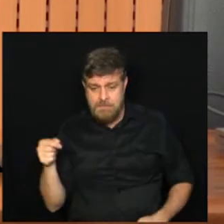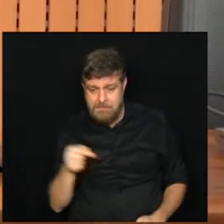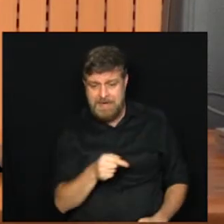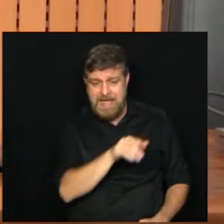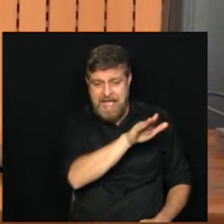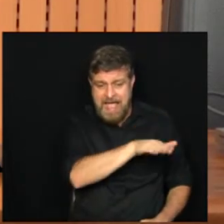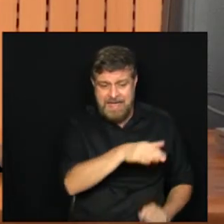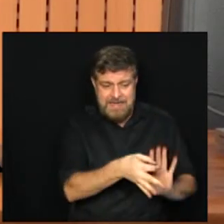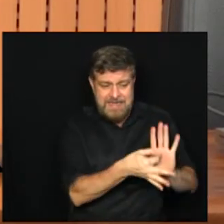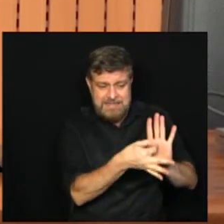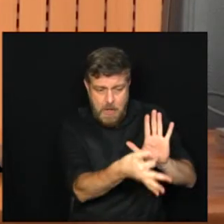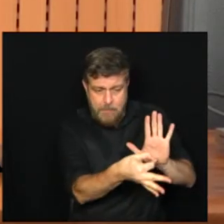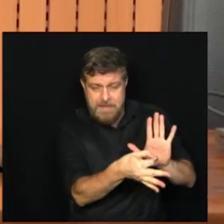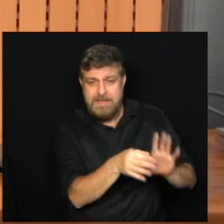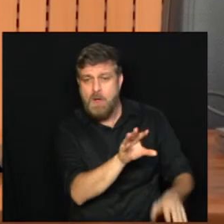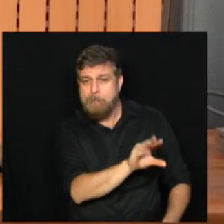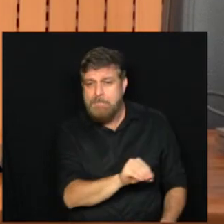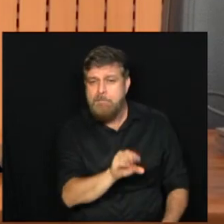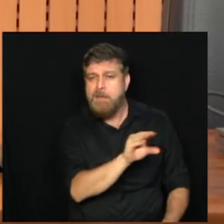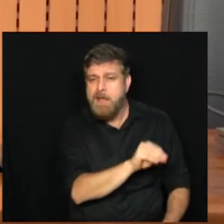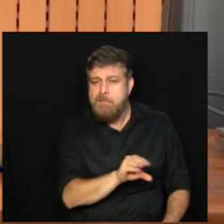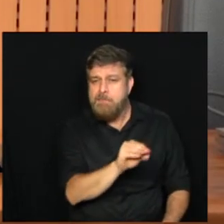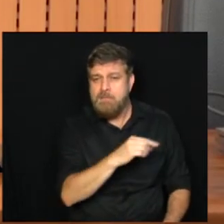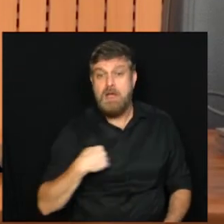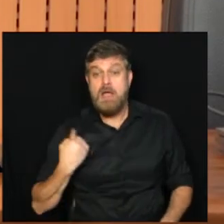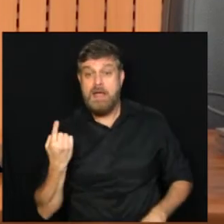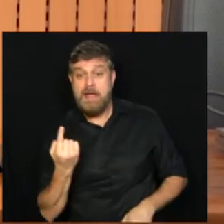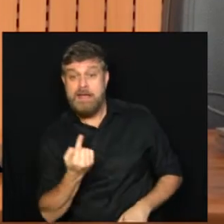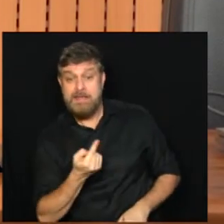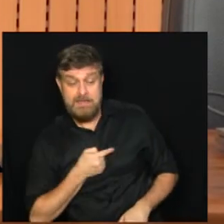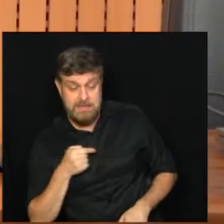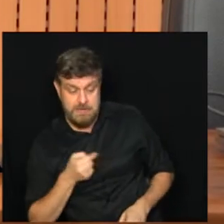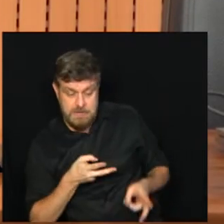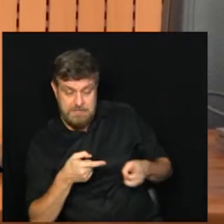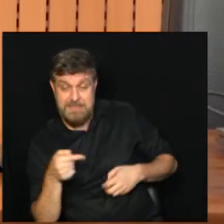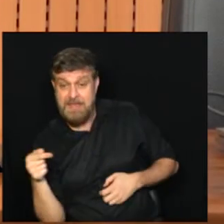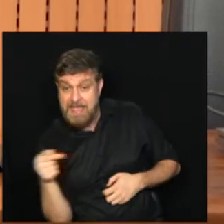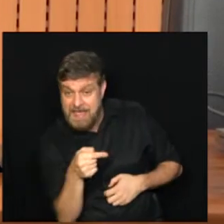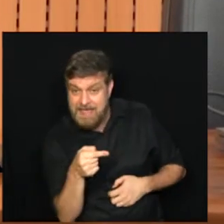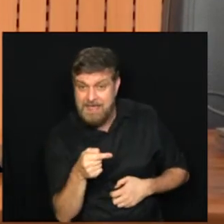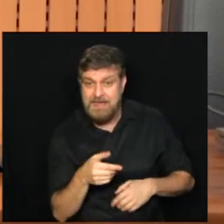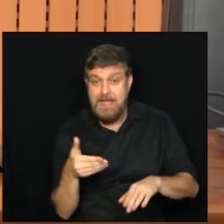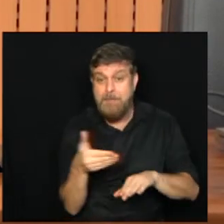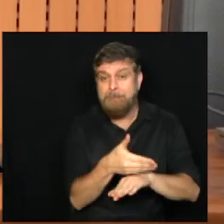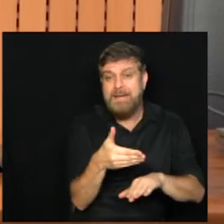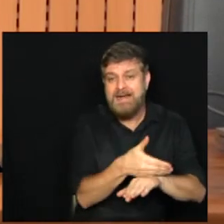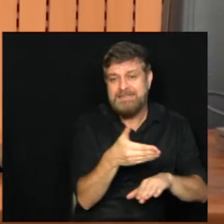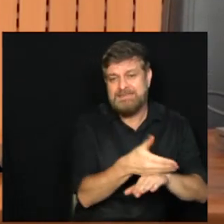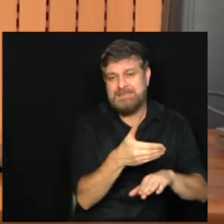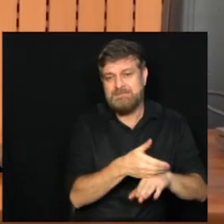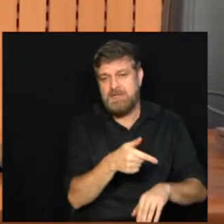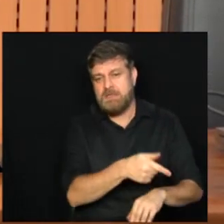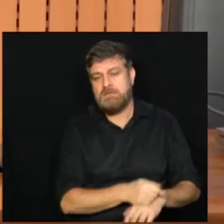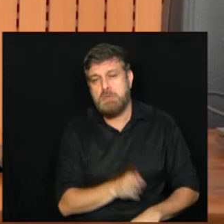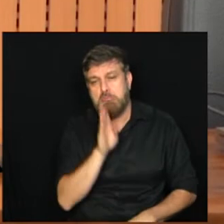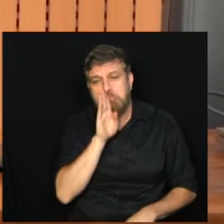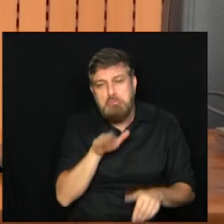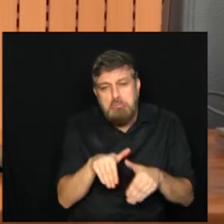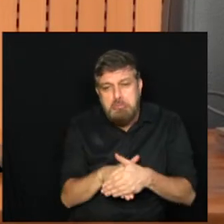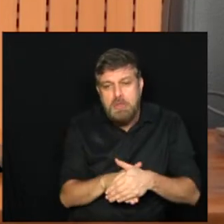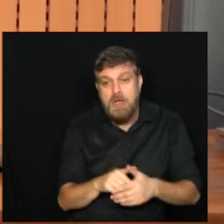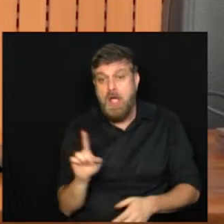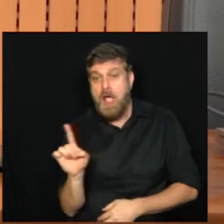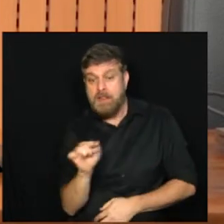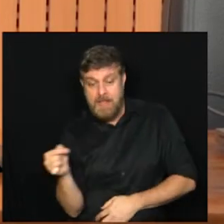qualificada, de tal modo que eles possam se sentir parte desde o início. É diferente quando você faz parte de